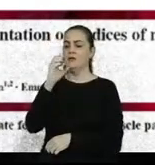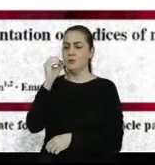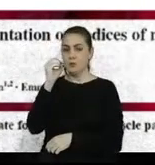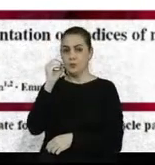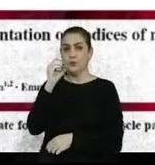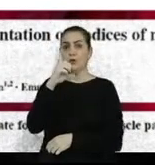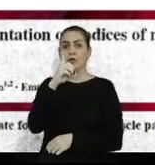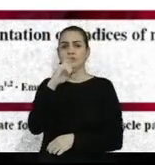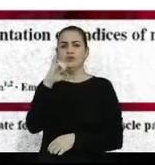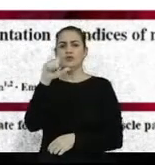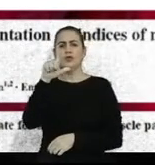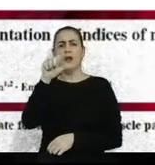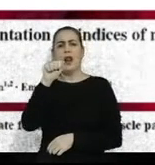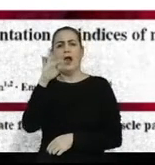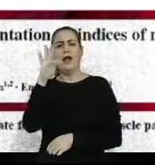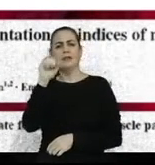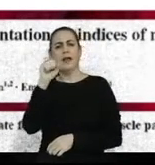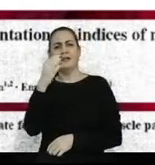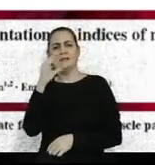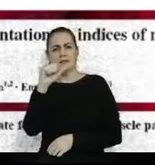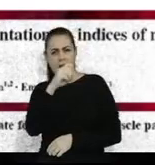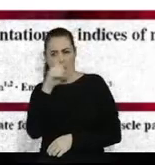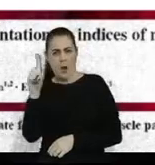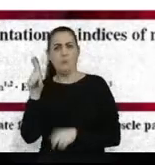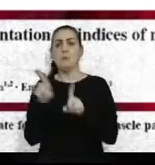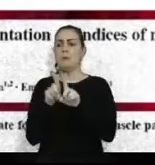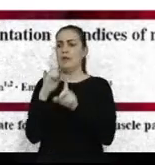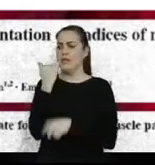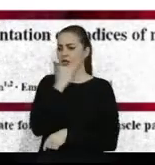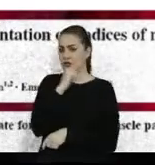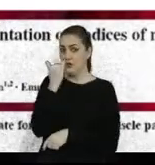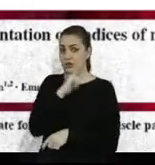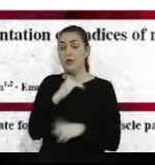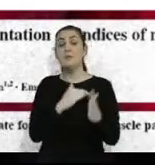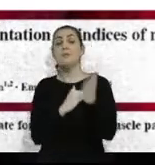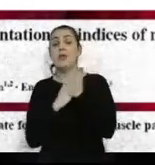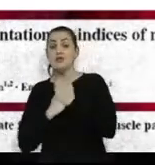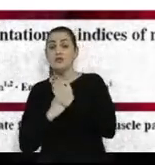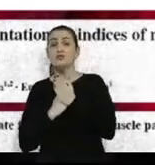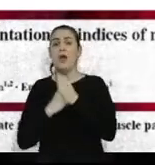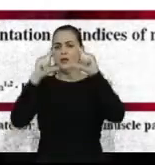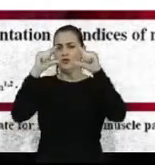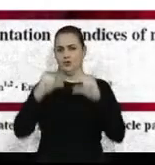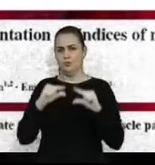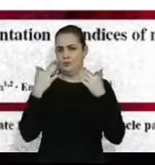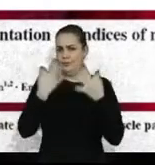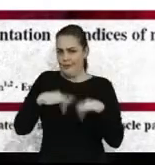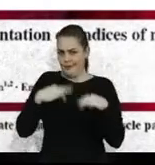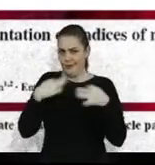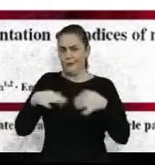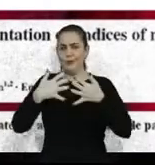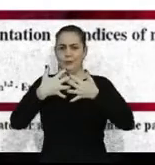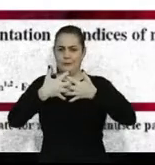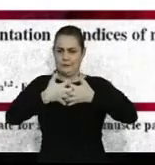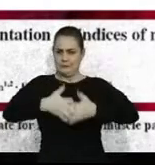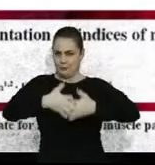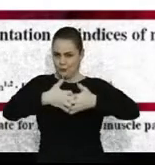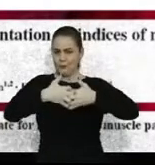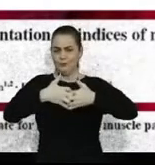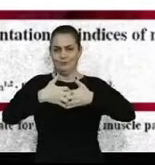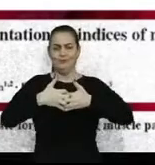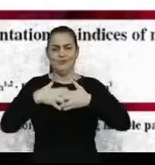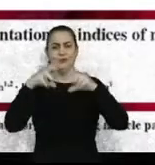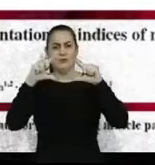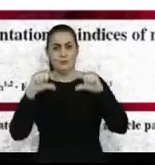recuperação, diminuindo essa dor muscular e dor articular. O que vai fazer, claro, com que o rendimento ou o